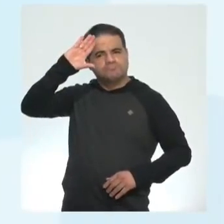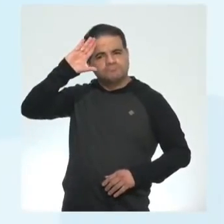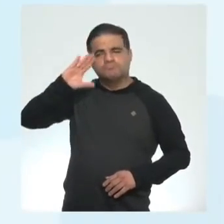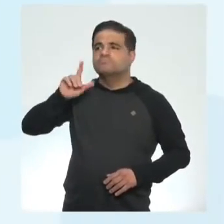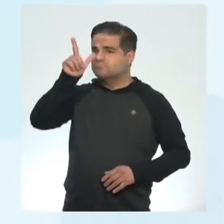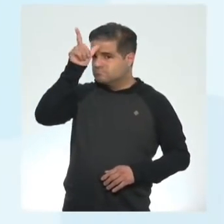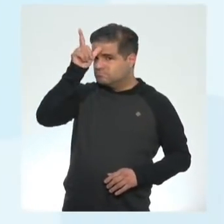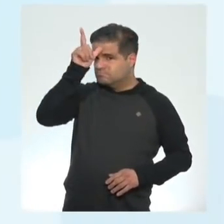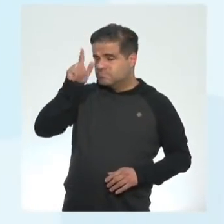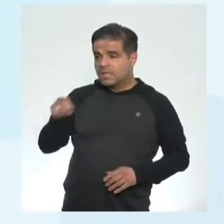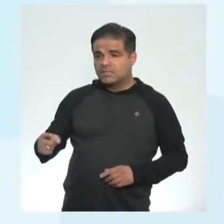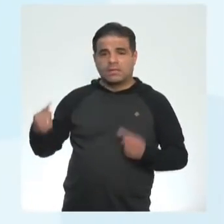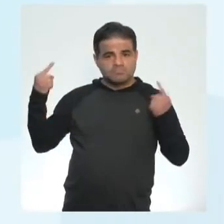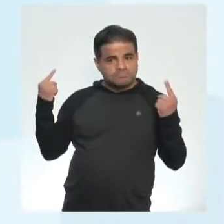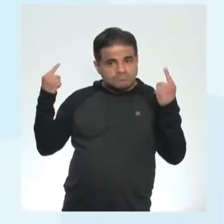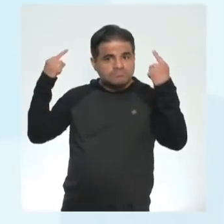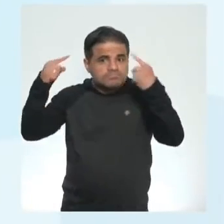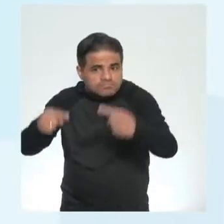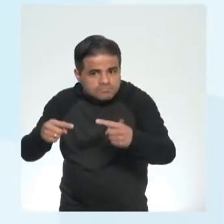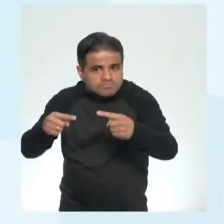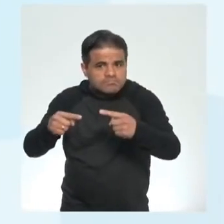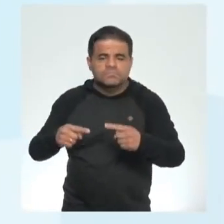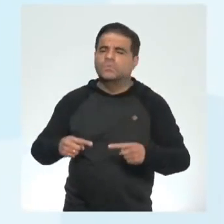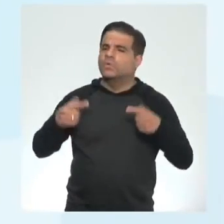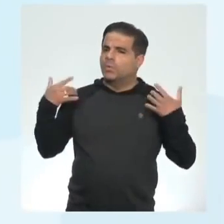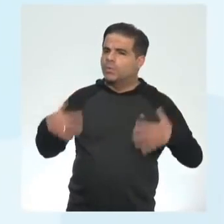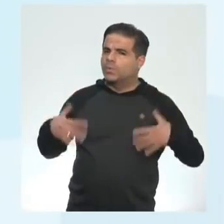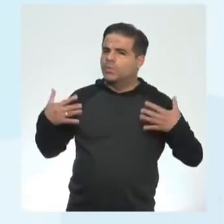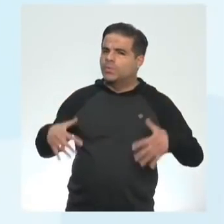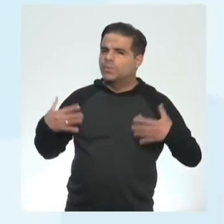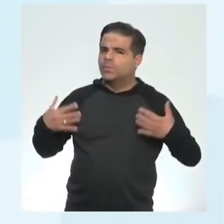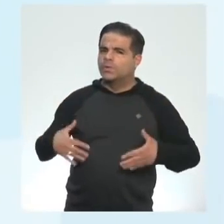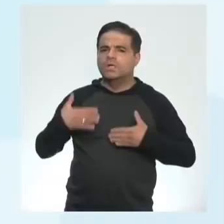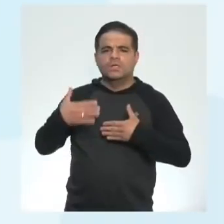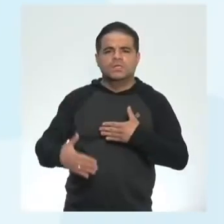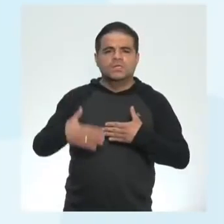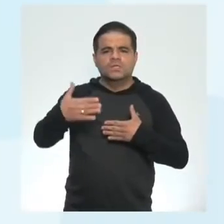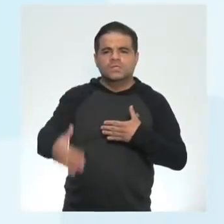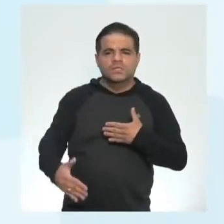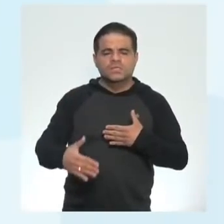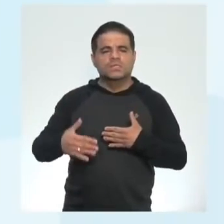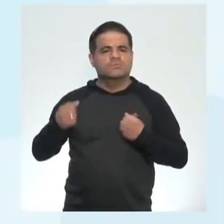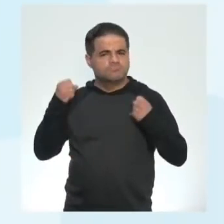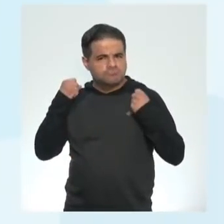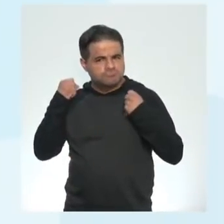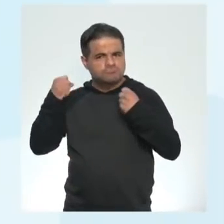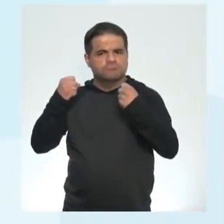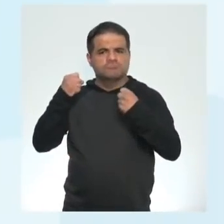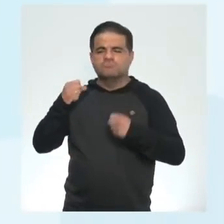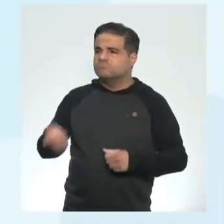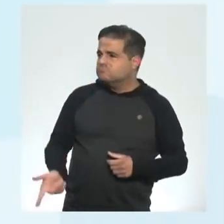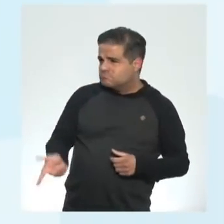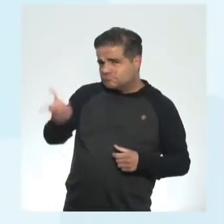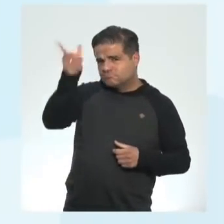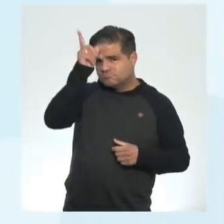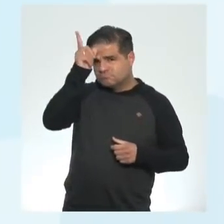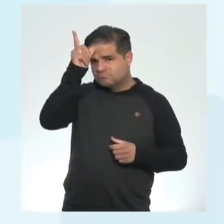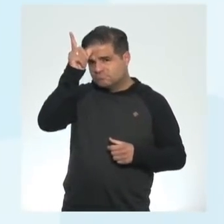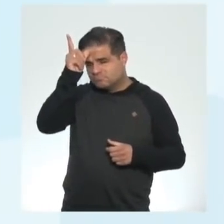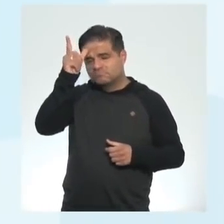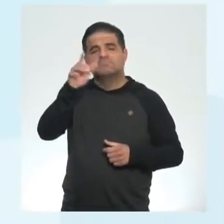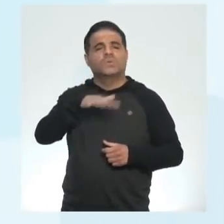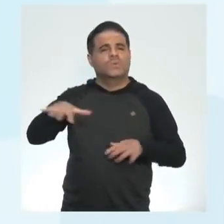Nessa batalha, as forças franco-britânicas fizeram a força alemã